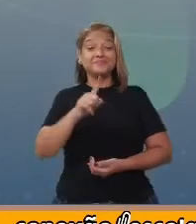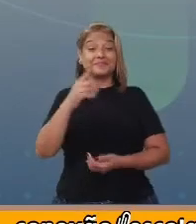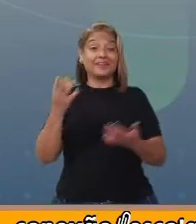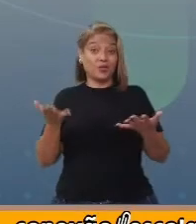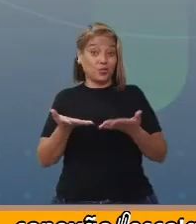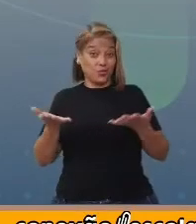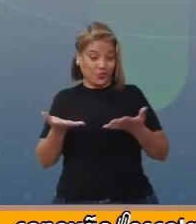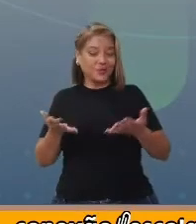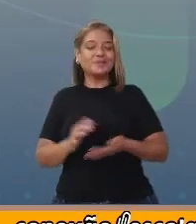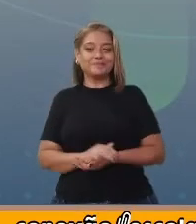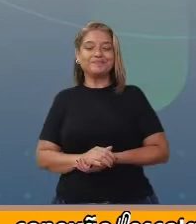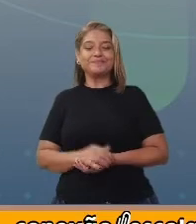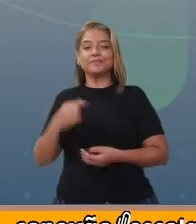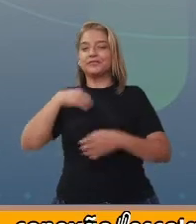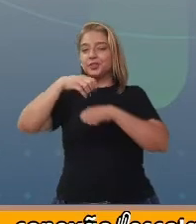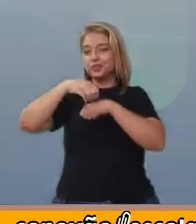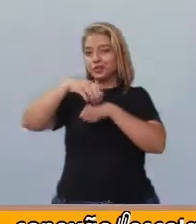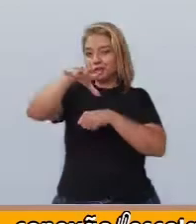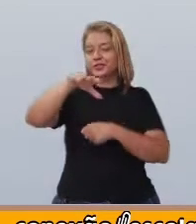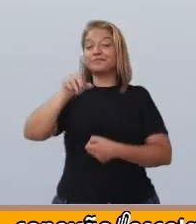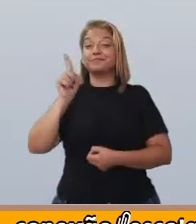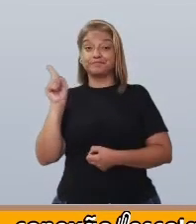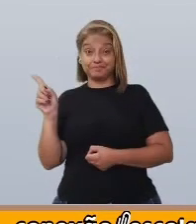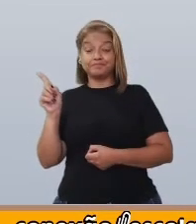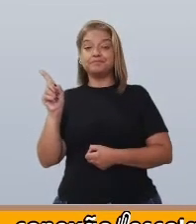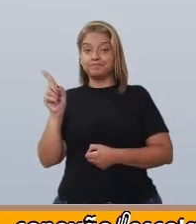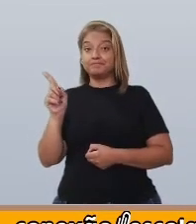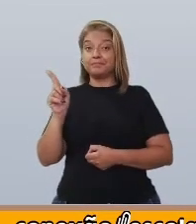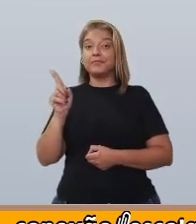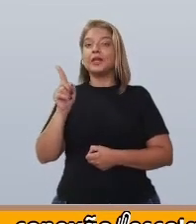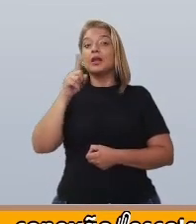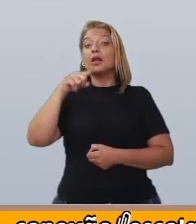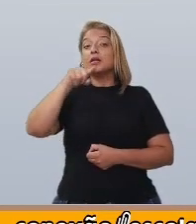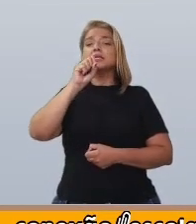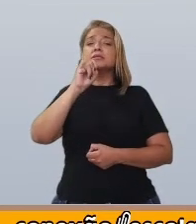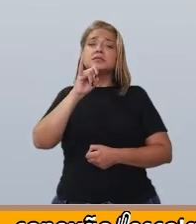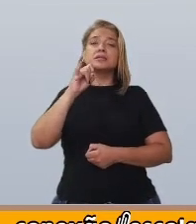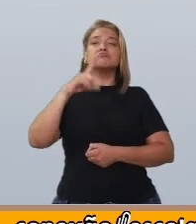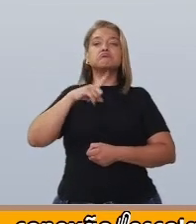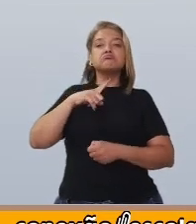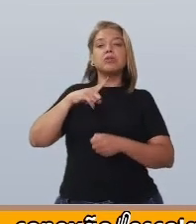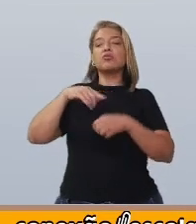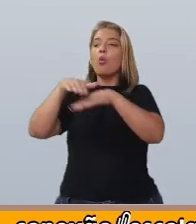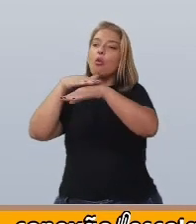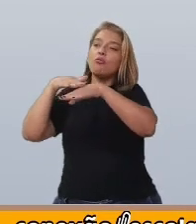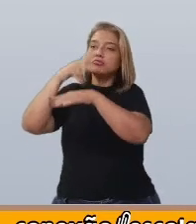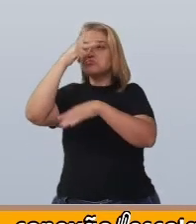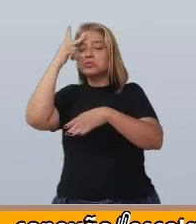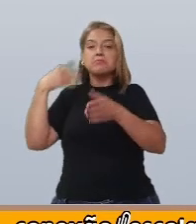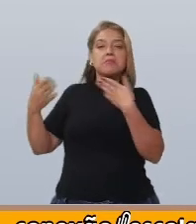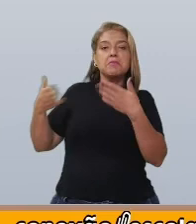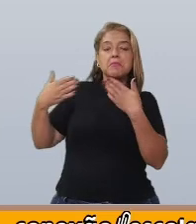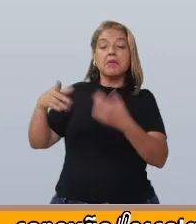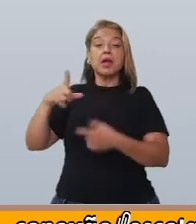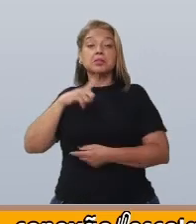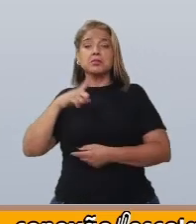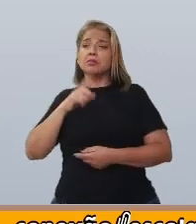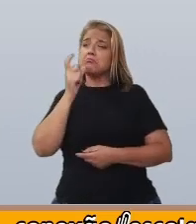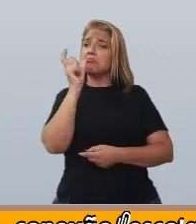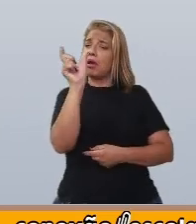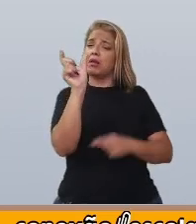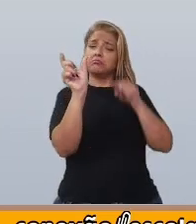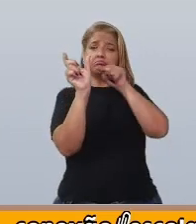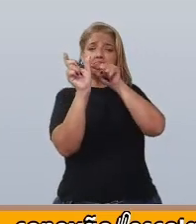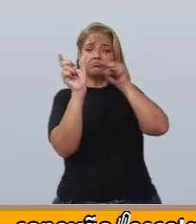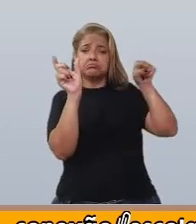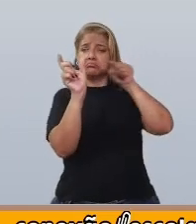Agora, olha essa super dica. Fique sabendo. Nos diálogos, quando uma palavra aparece entre travessões,